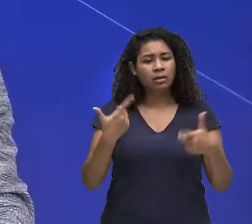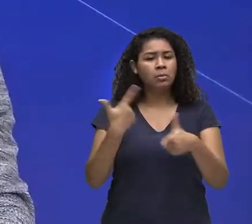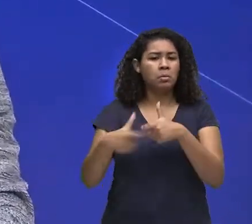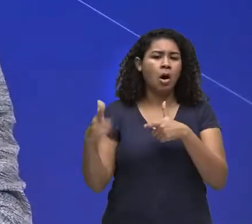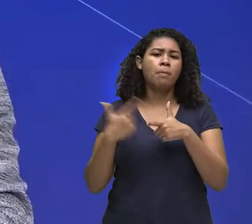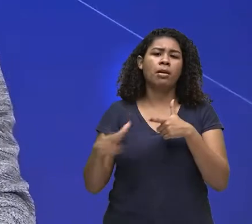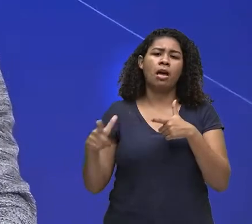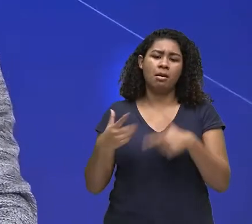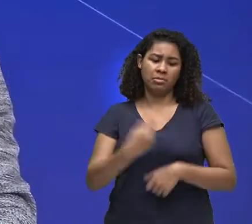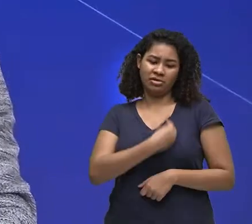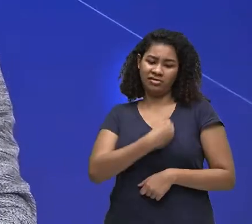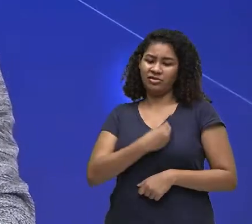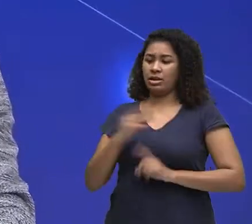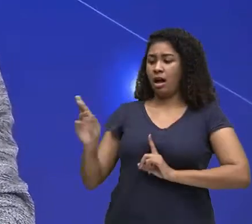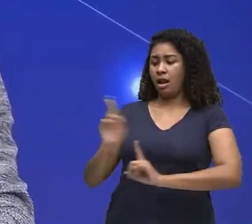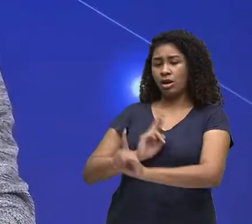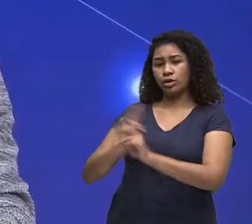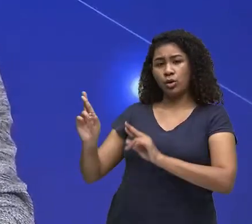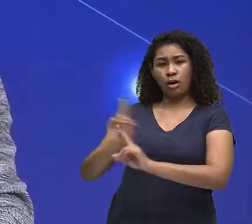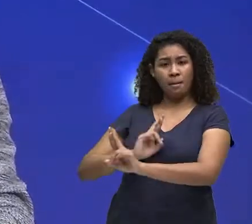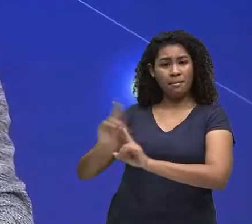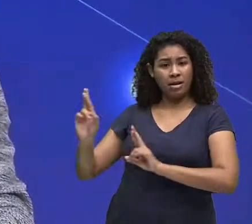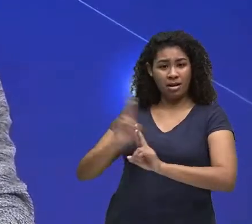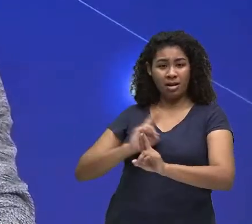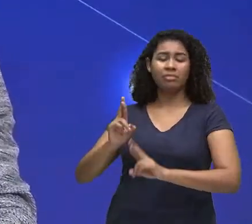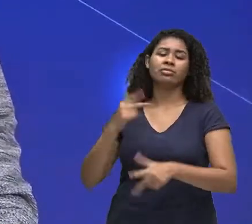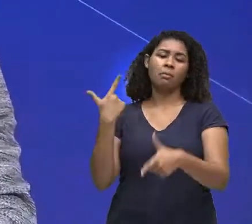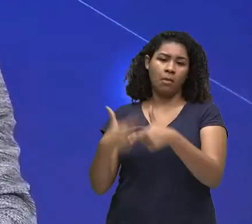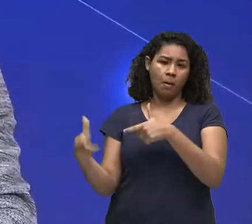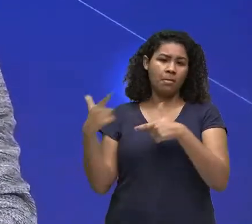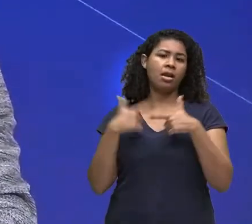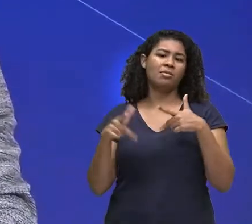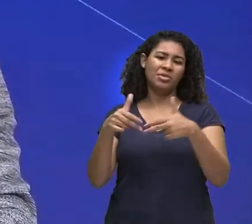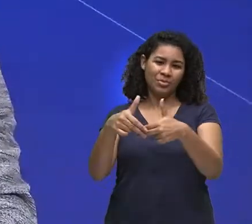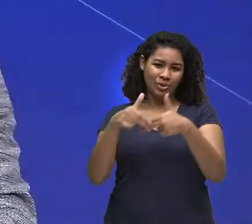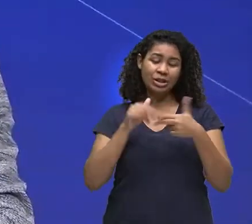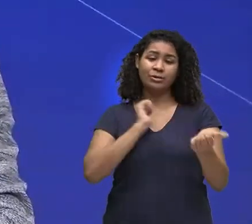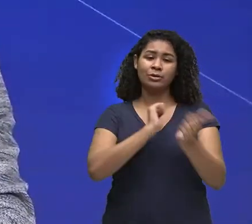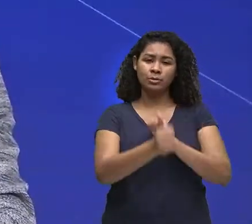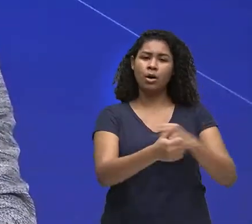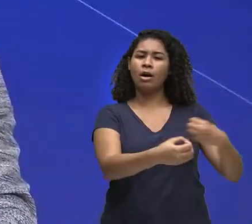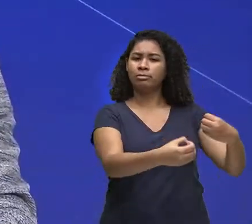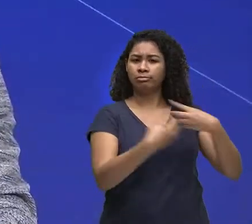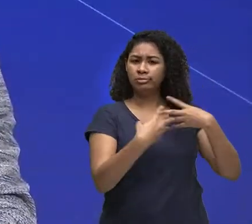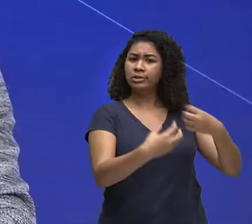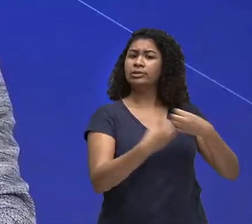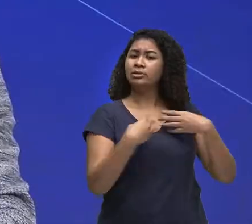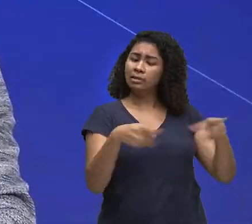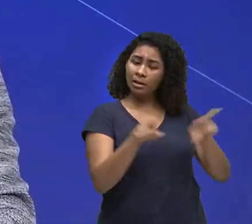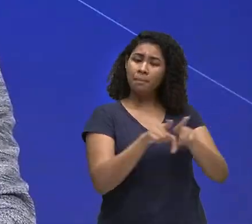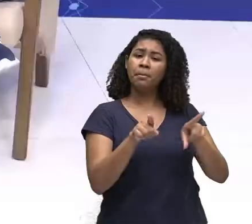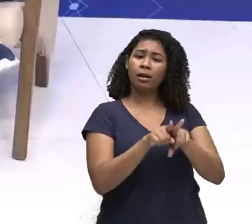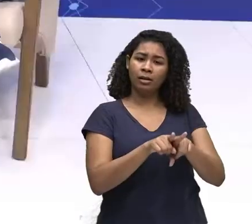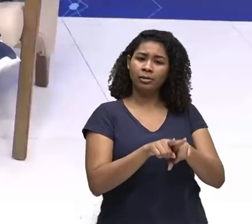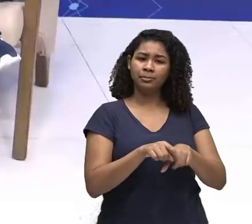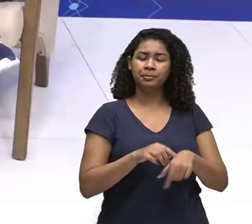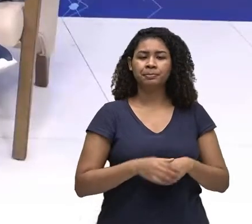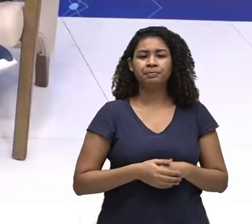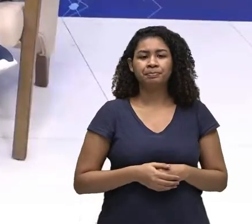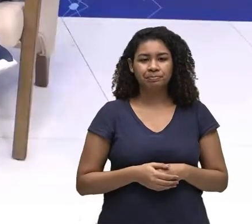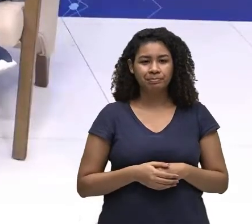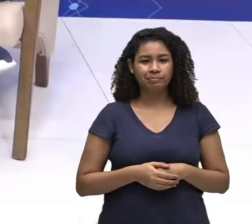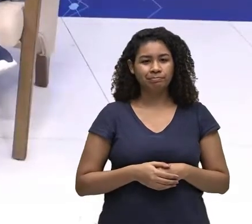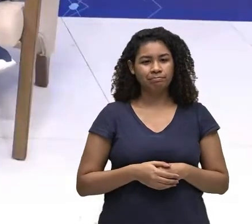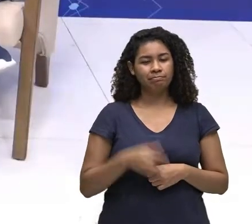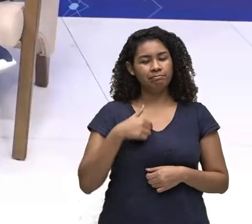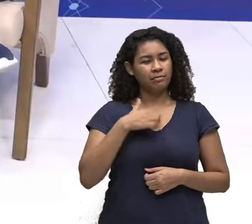Então, é uma das coisas que o esporte também nos ensina, né? Que precisa nos ensinar também. Sim. Eu